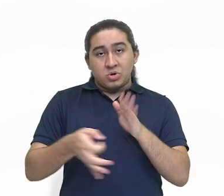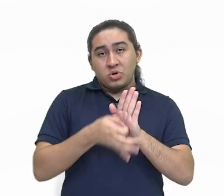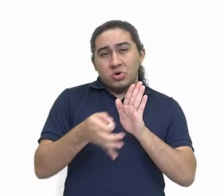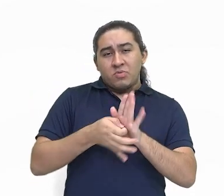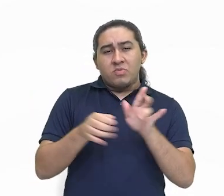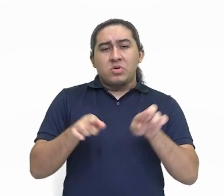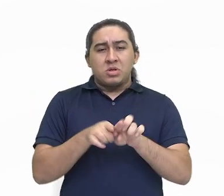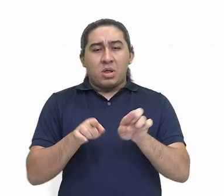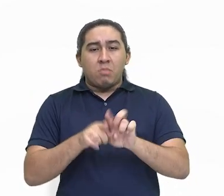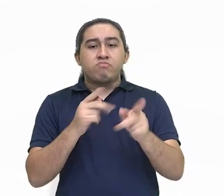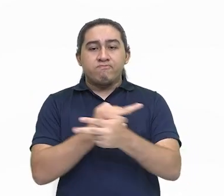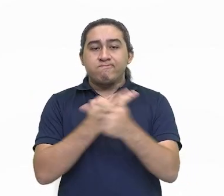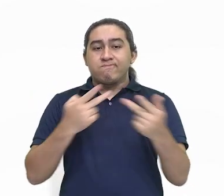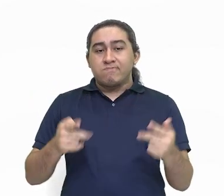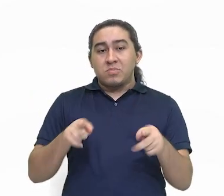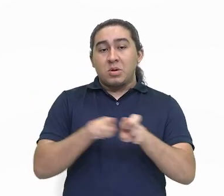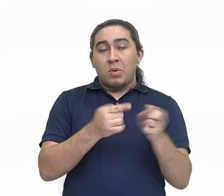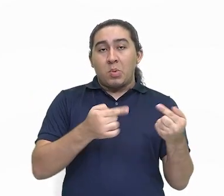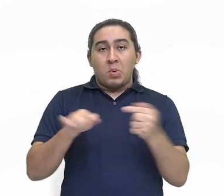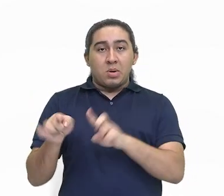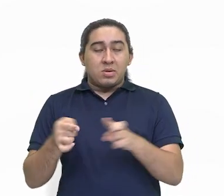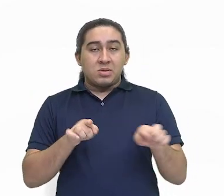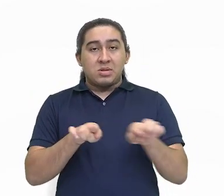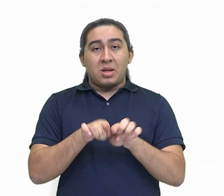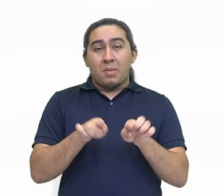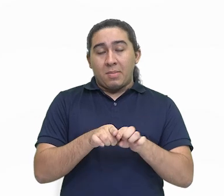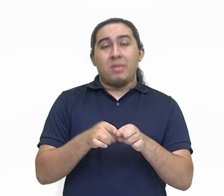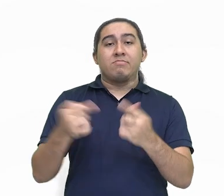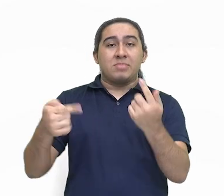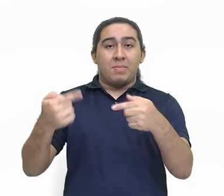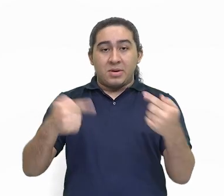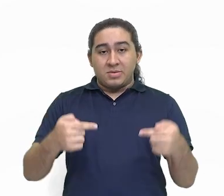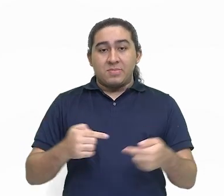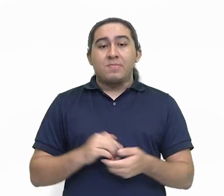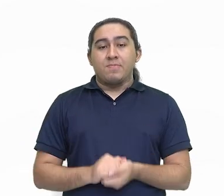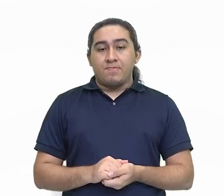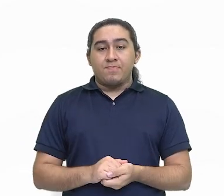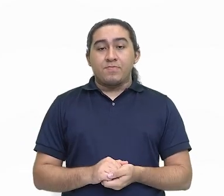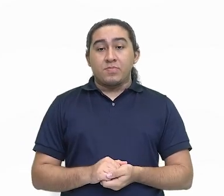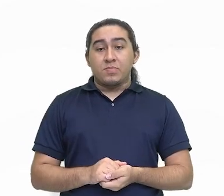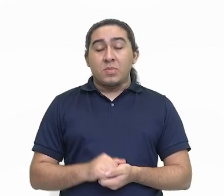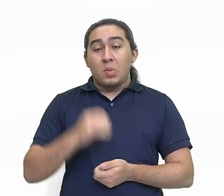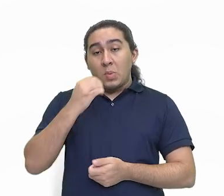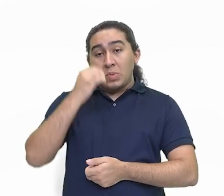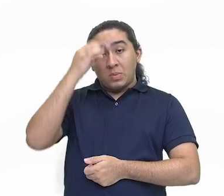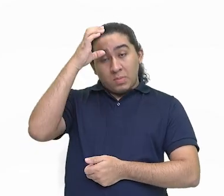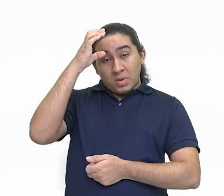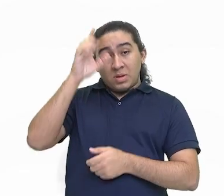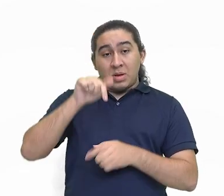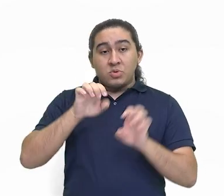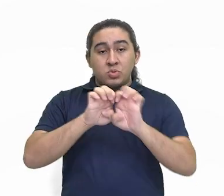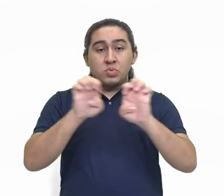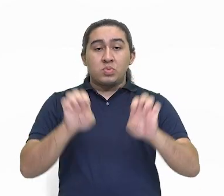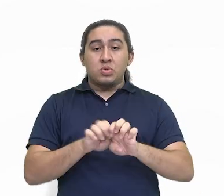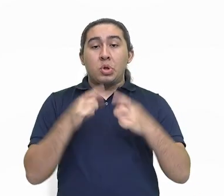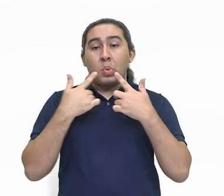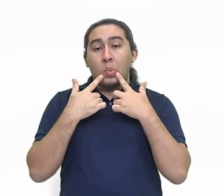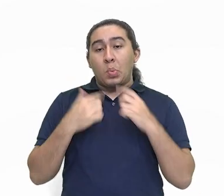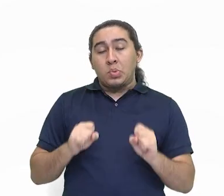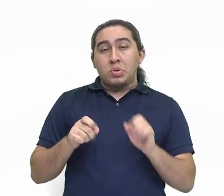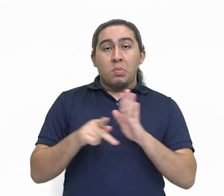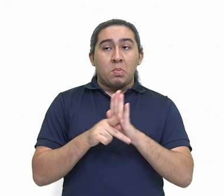sustentação, refutação, contra-argumentação e negociação, conhecimento dos mecanismos linguísticos